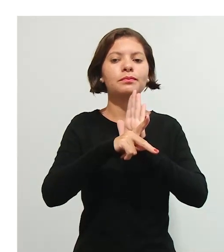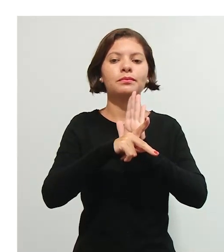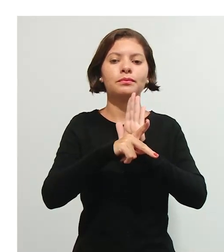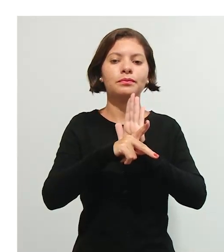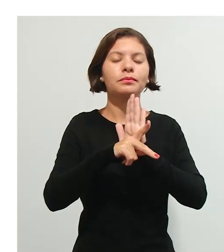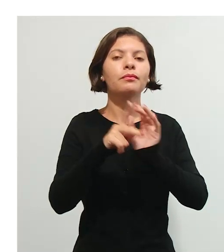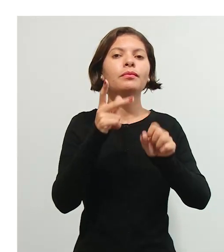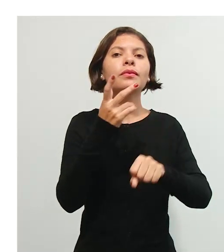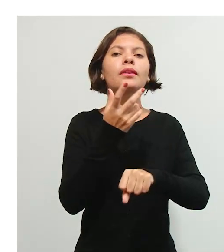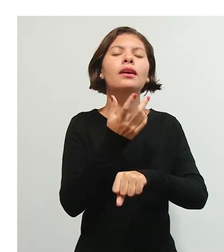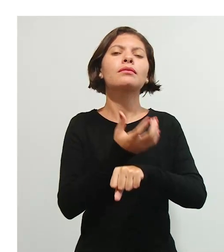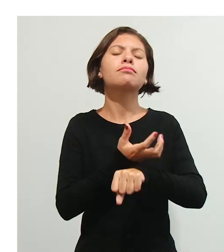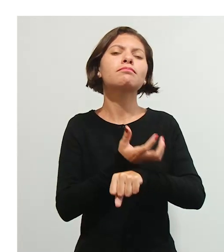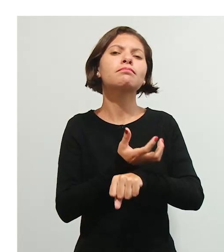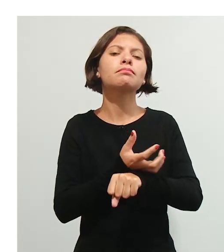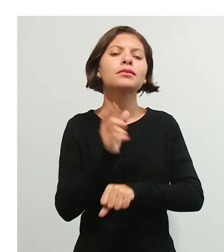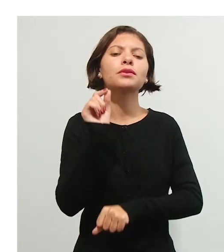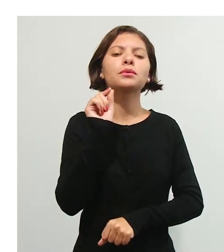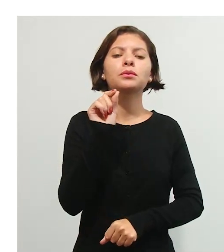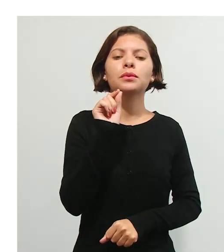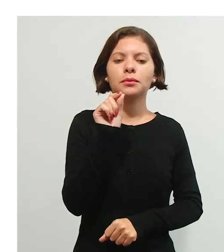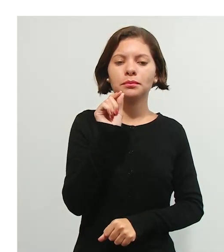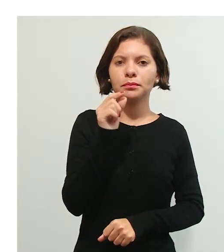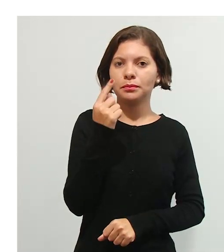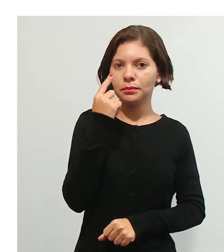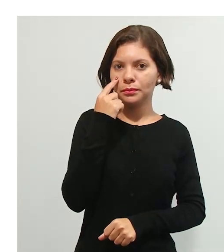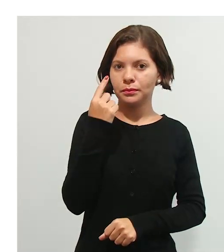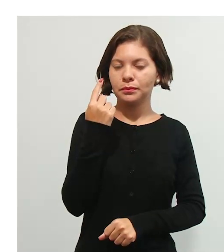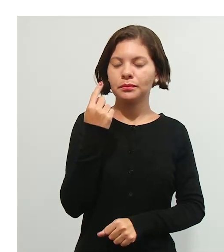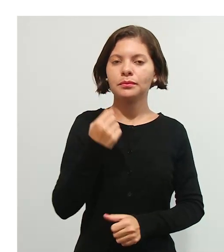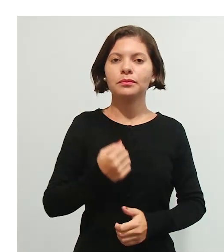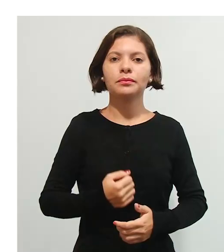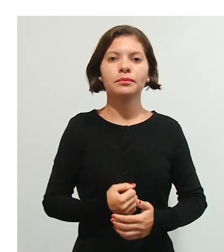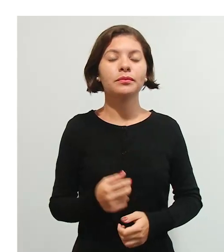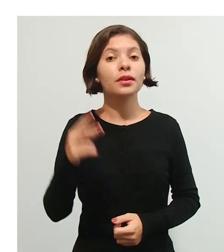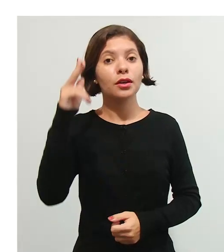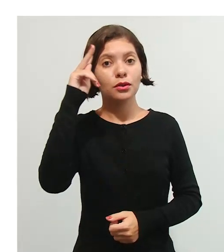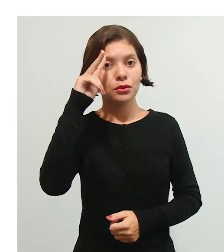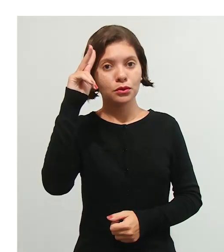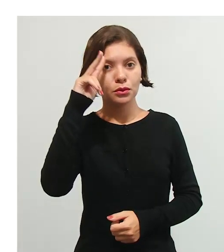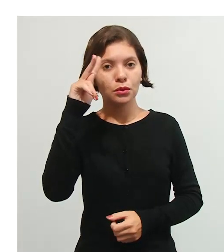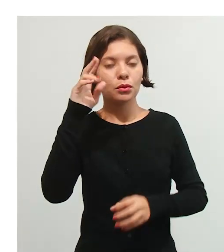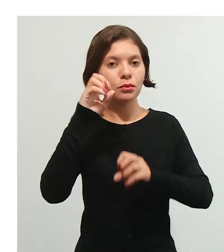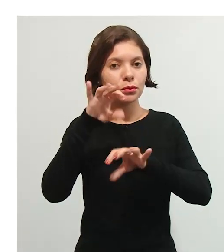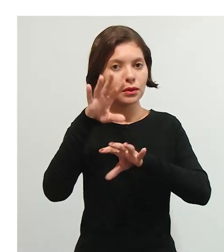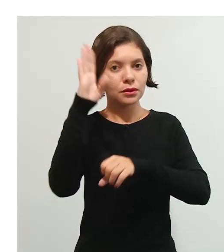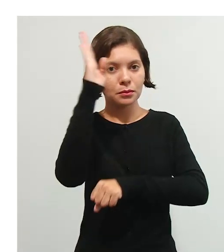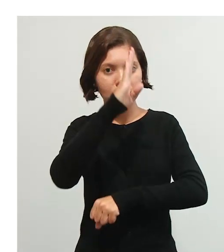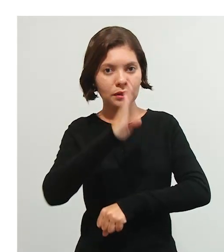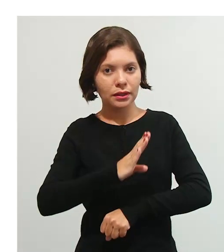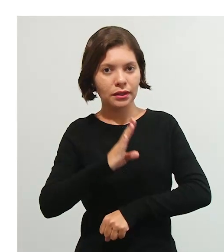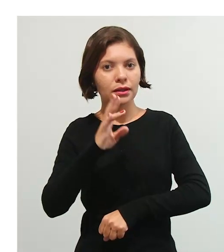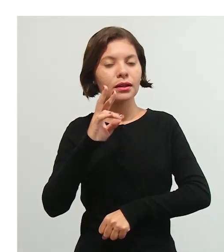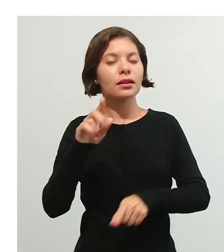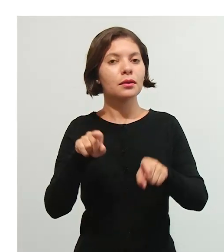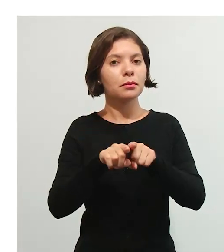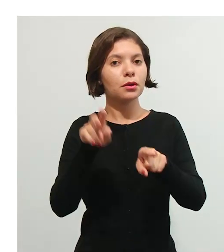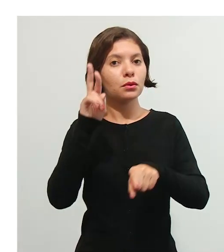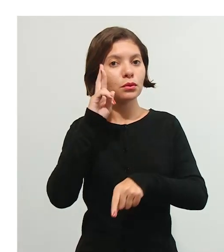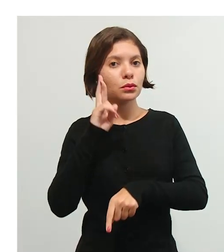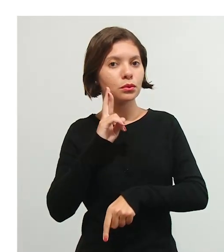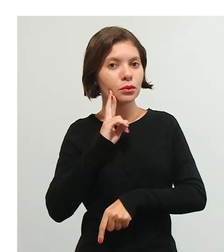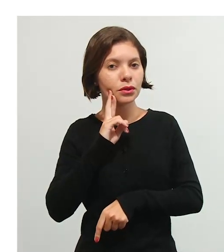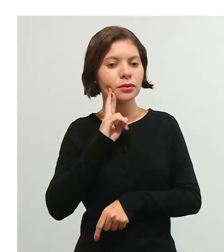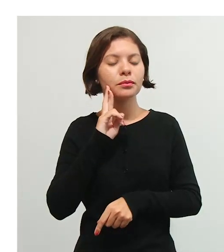projeto integrador das disciplinas de história da educação brasileira e